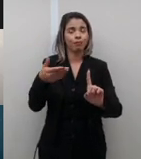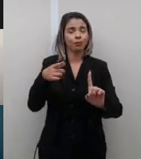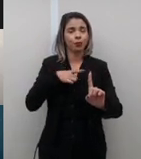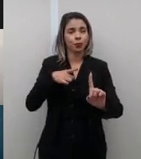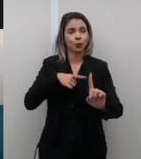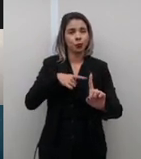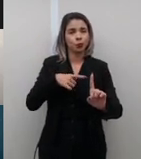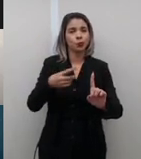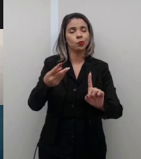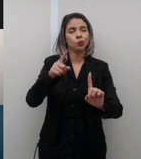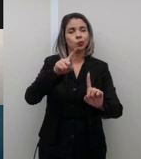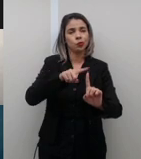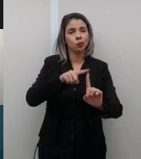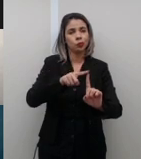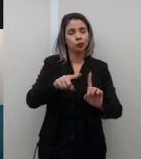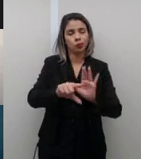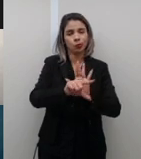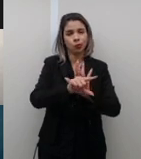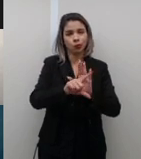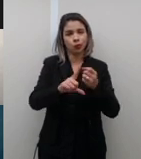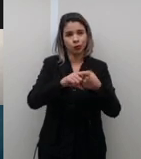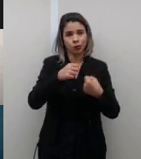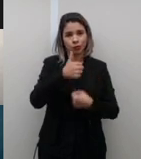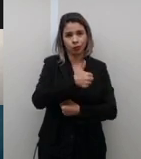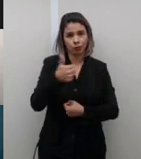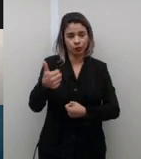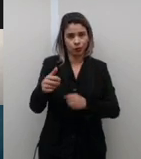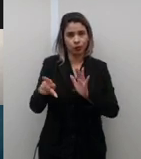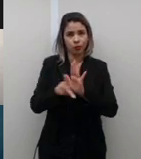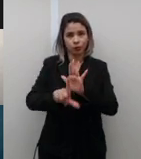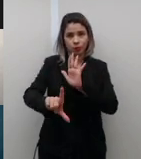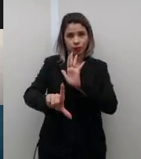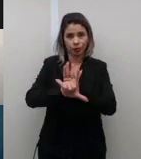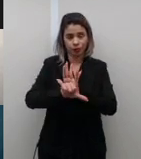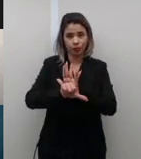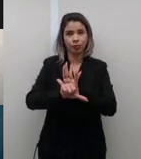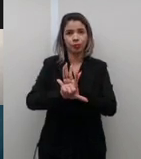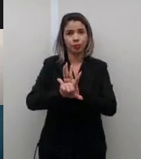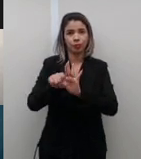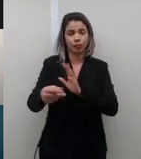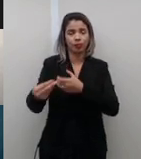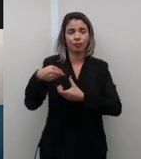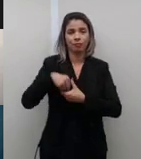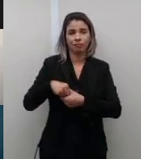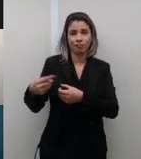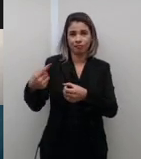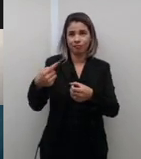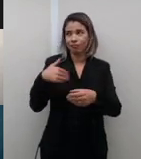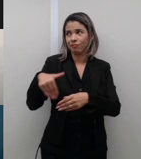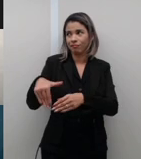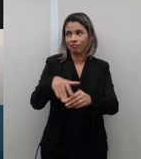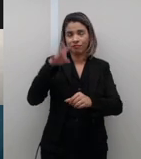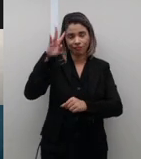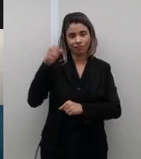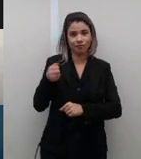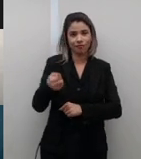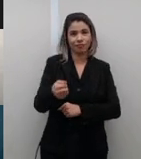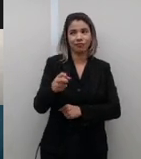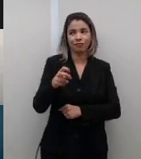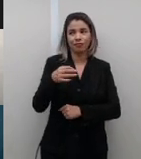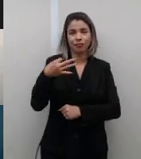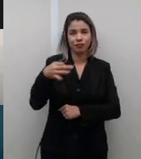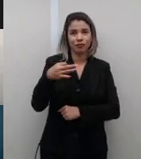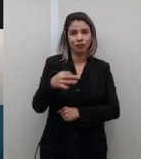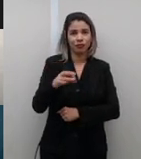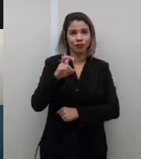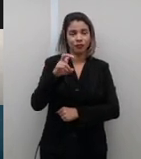artigo 11 da Lei de Improbidade, em sua redação original, consoante consta do acordo do Tribunal de Origem, a folha 509, bem como